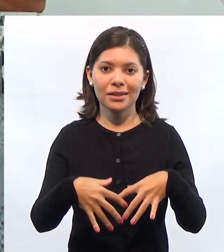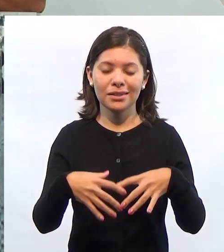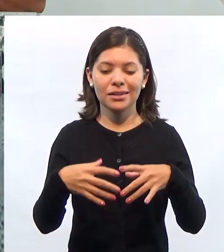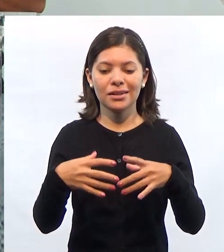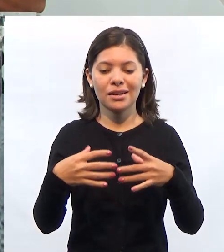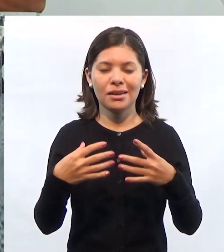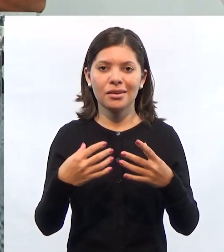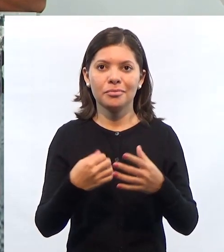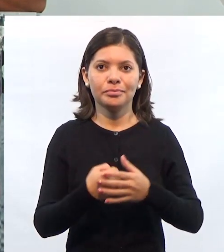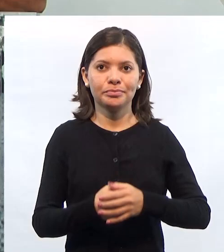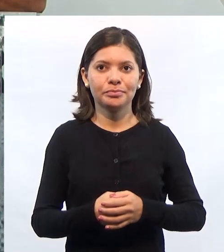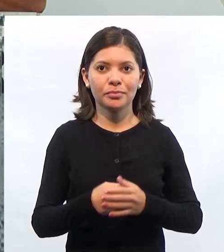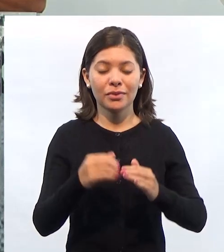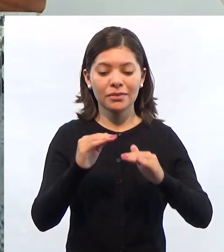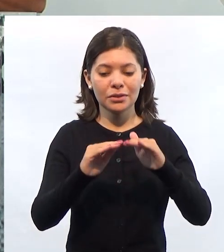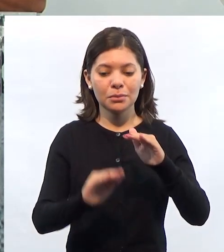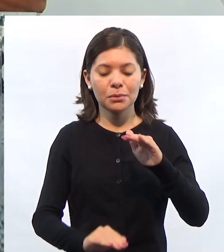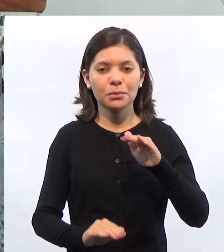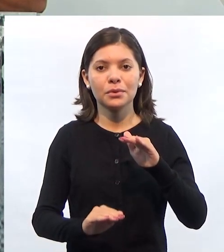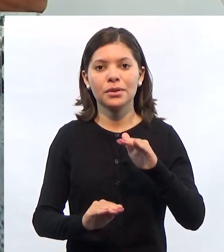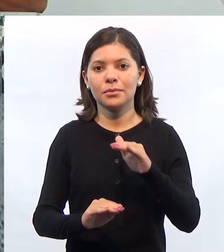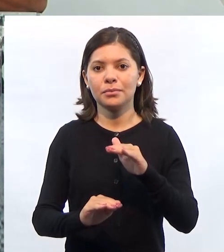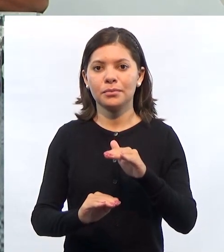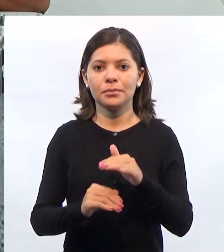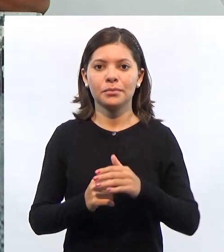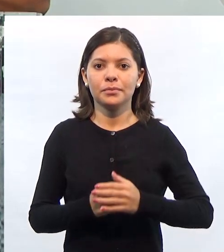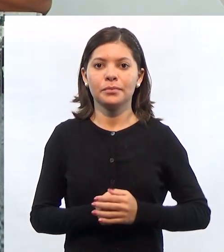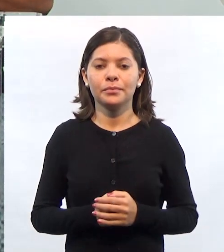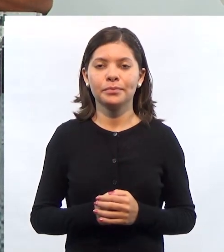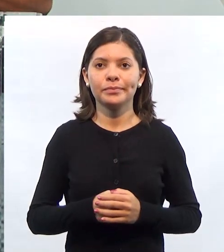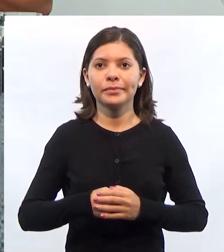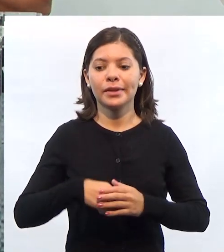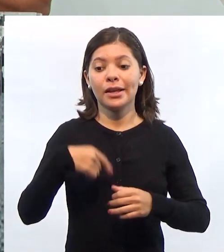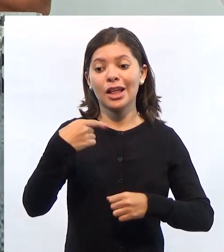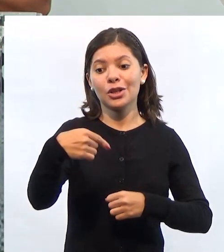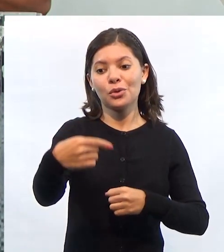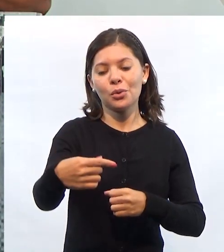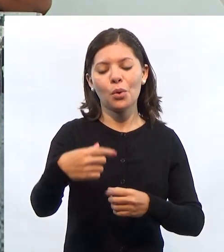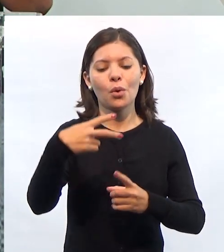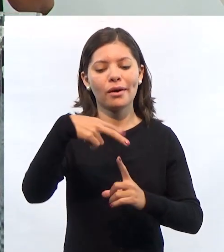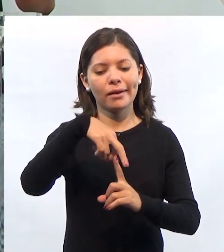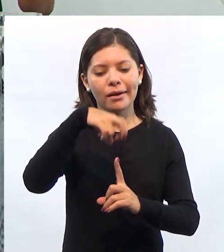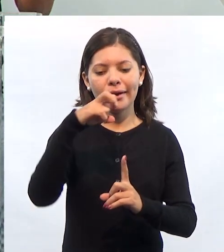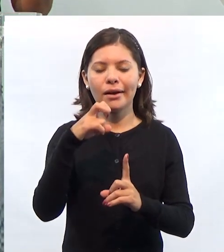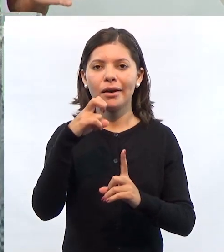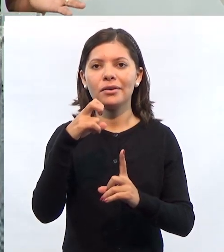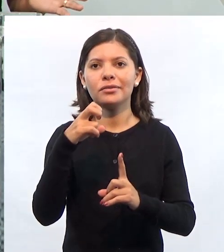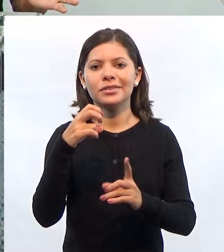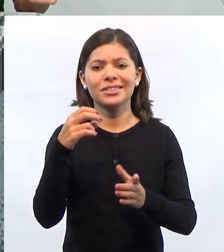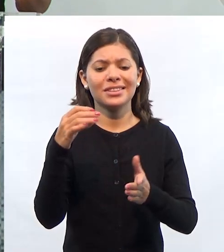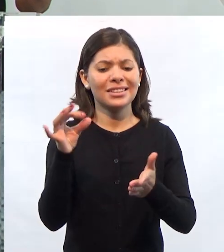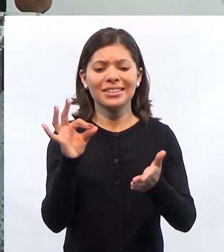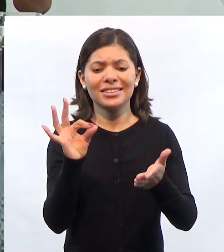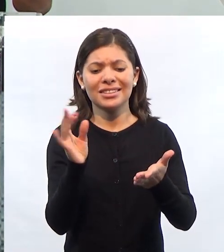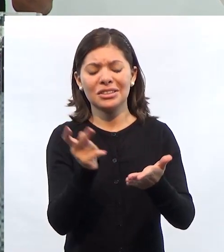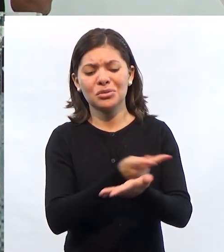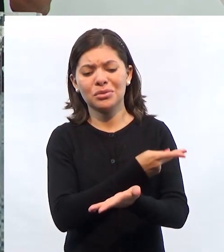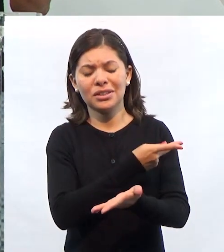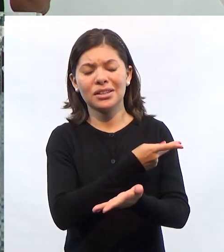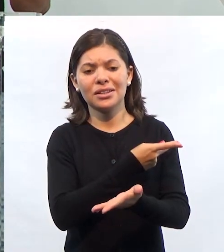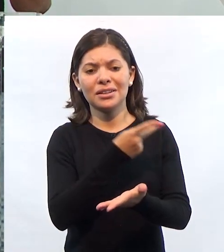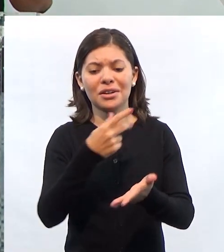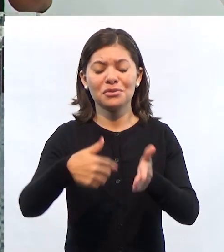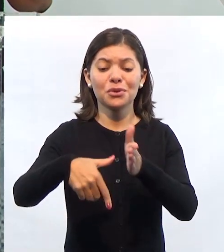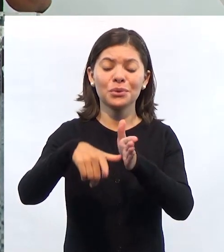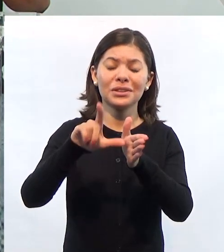vai diminuir para mais menos do que 2.000 ml E aí todos os gatos vão ter que ser rejeitados vai ter que voltar tudo aquele